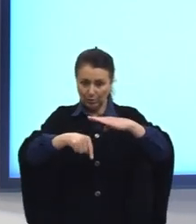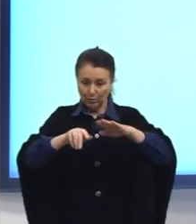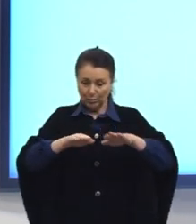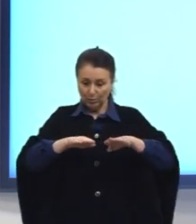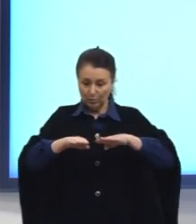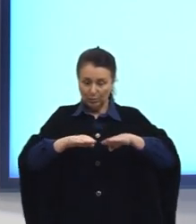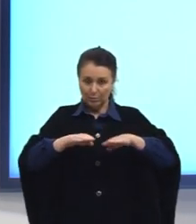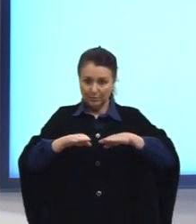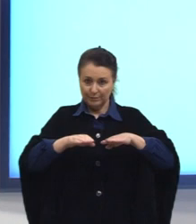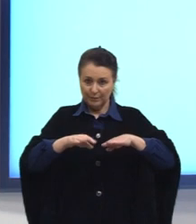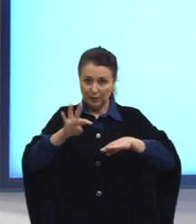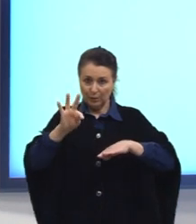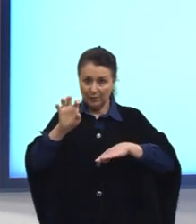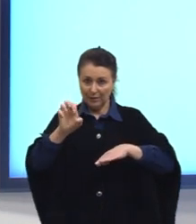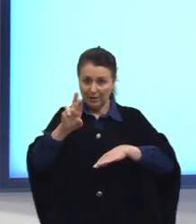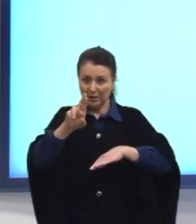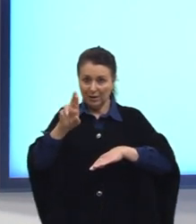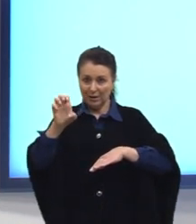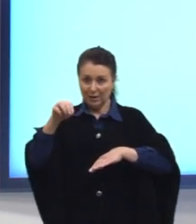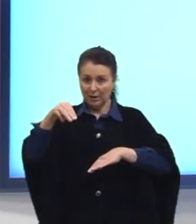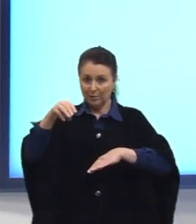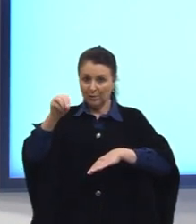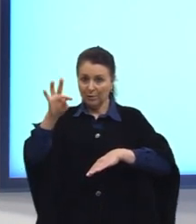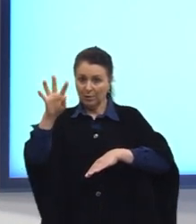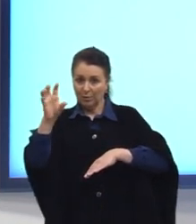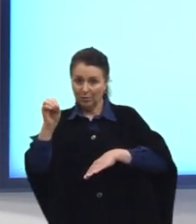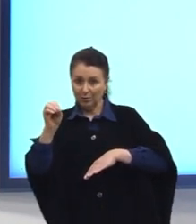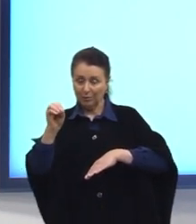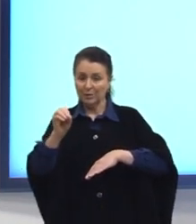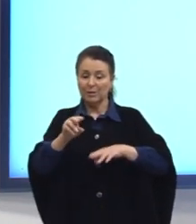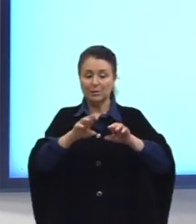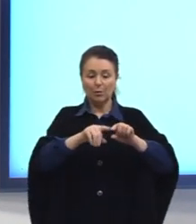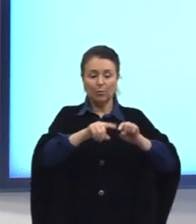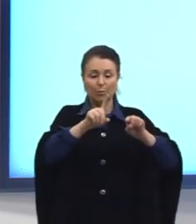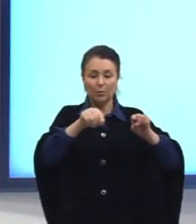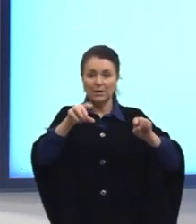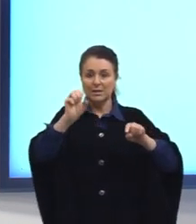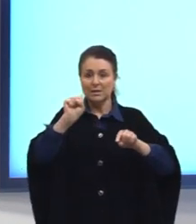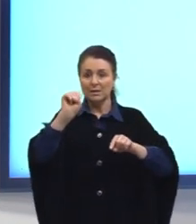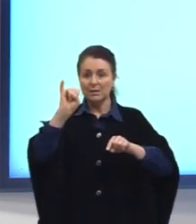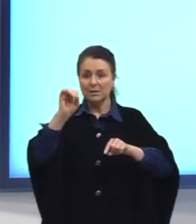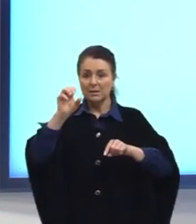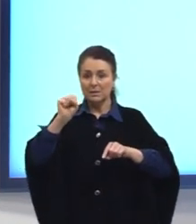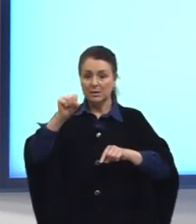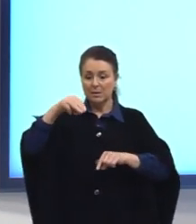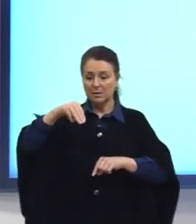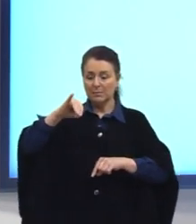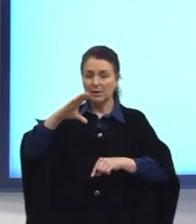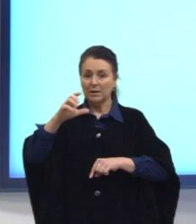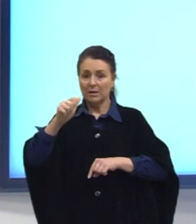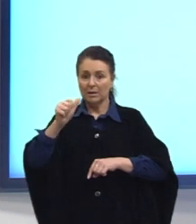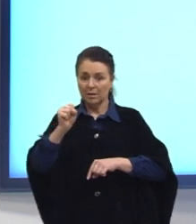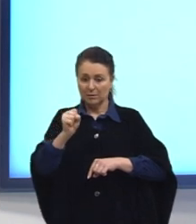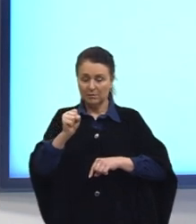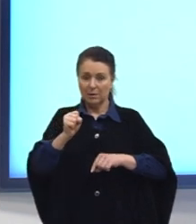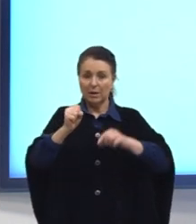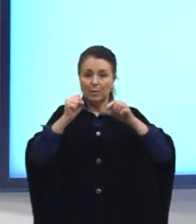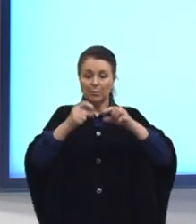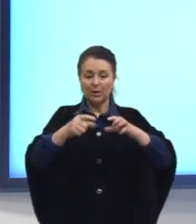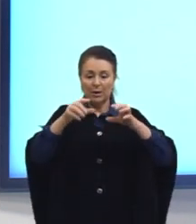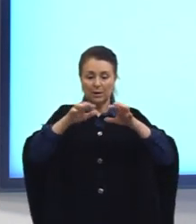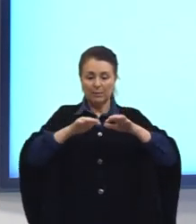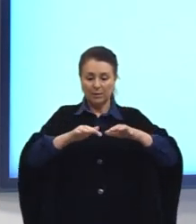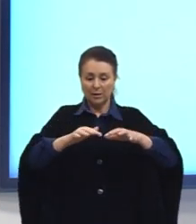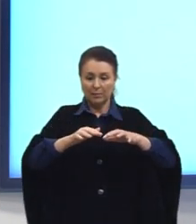então um ponto inicial do terremoto ele vai se propagar a diversas regiões né em forma de uma